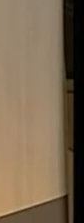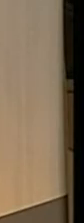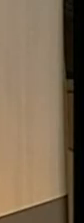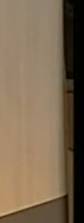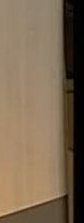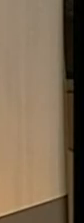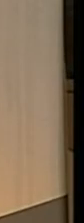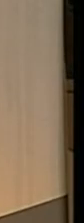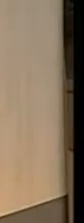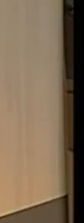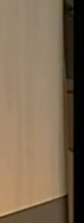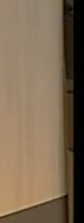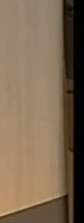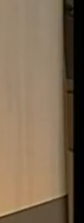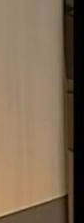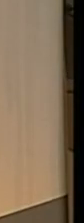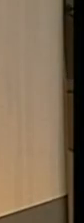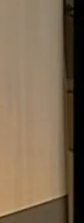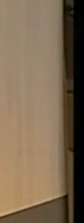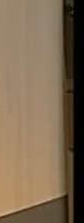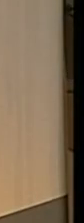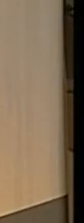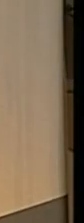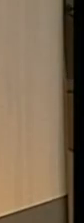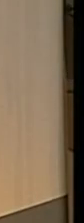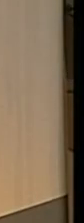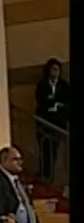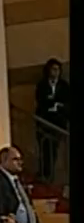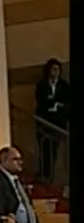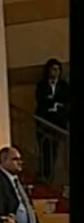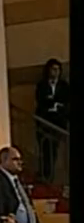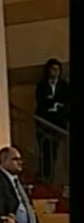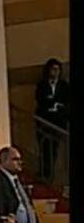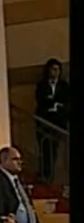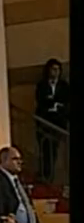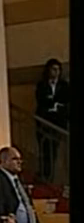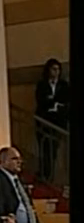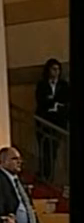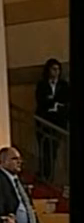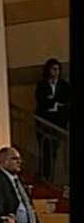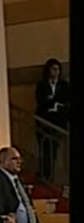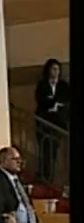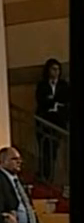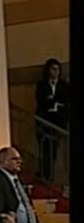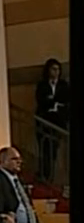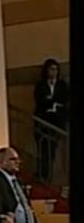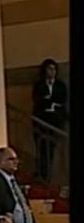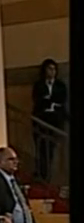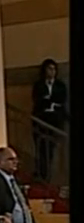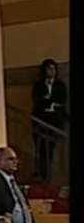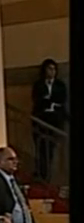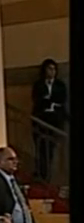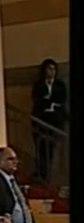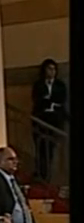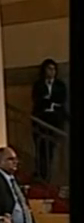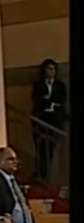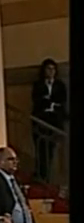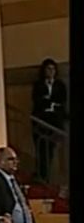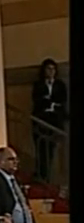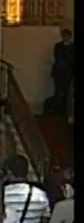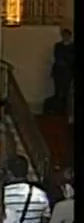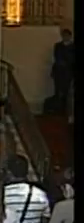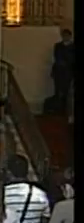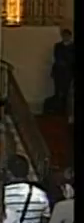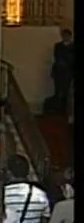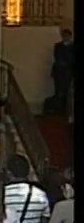dinheiro no saneamento, dinheiro no asfalto, dinheiro em estradas, dinheiro no turismo,